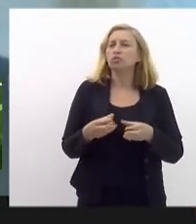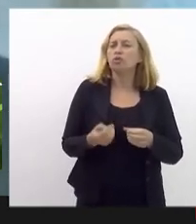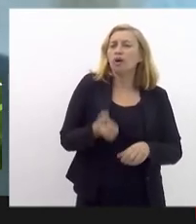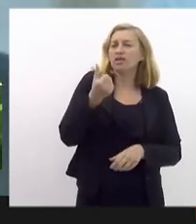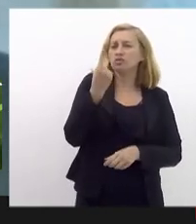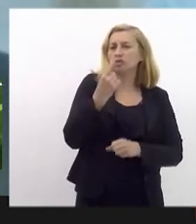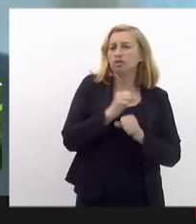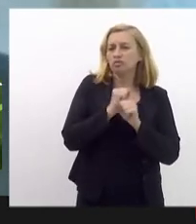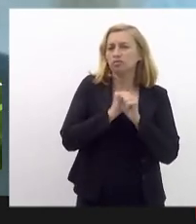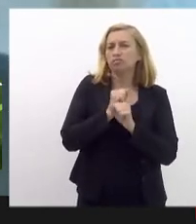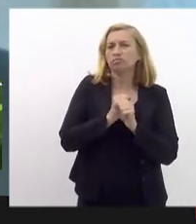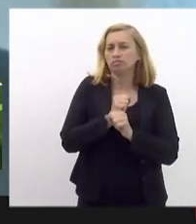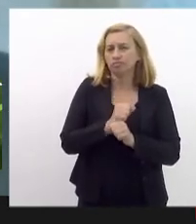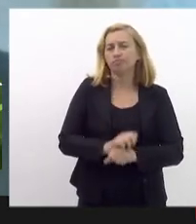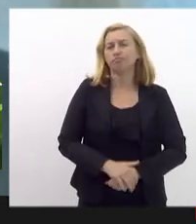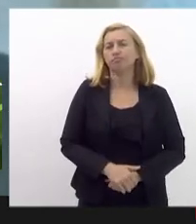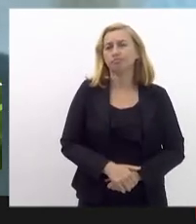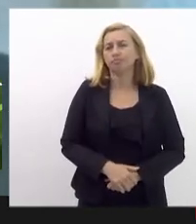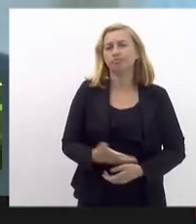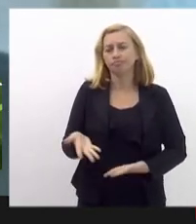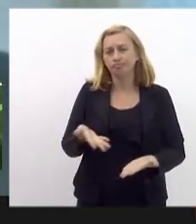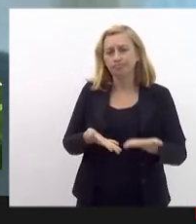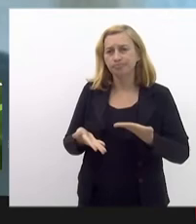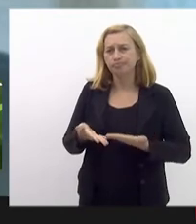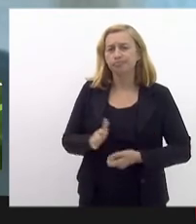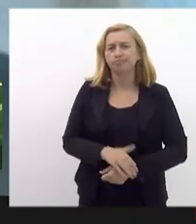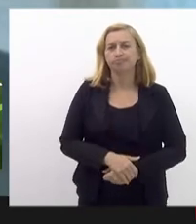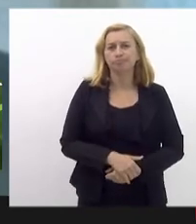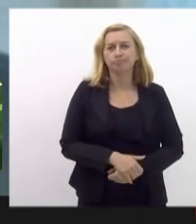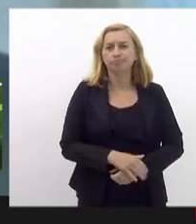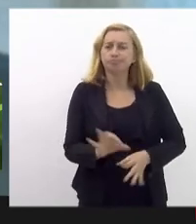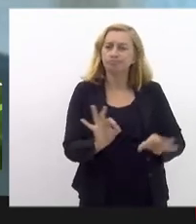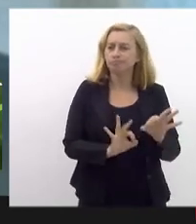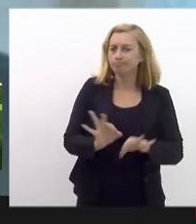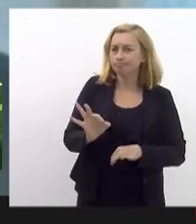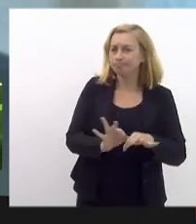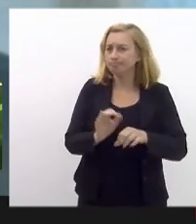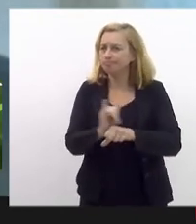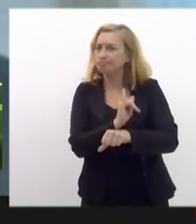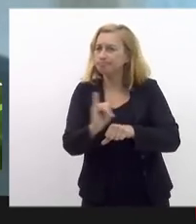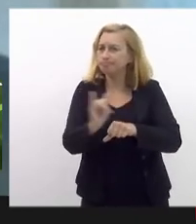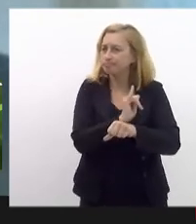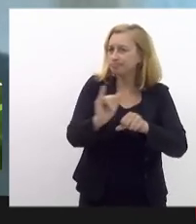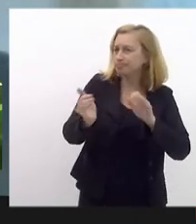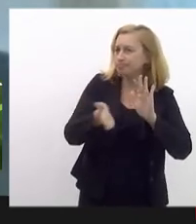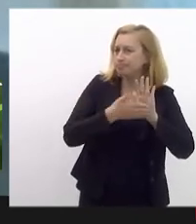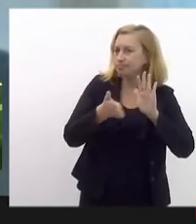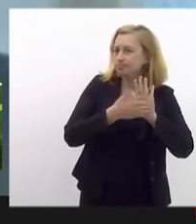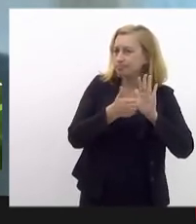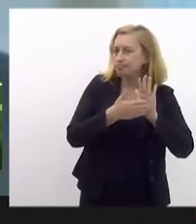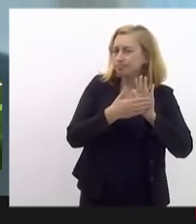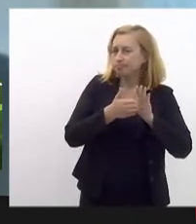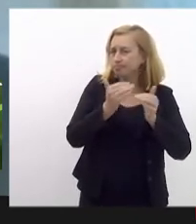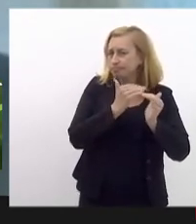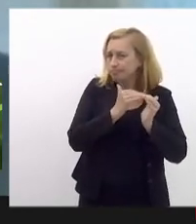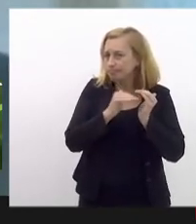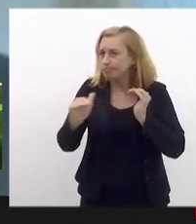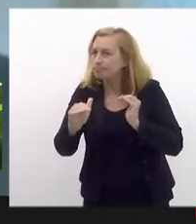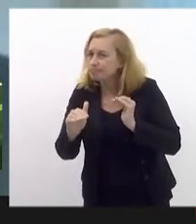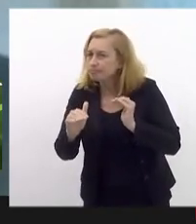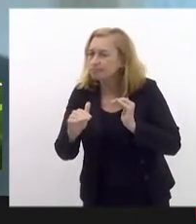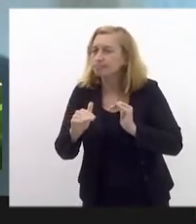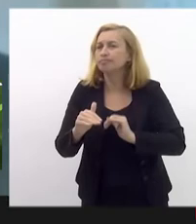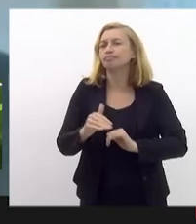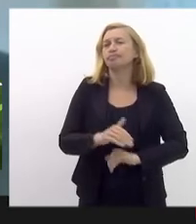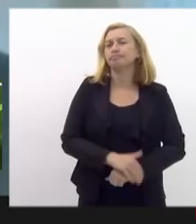atrás em que participamos na elaboração de uma proposta que foi encaminhada e que, de